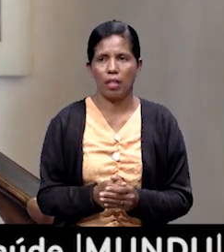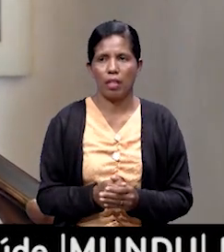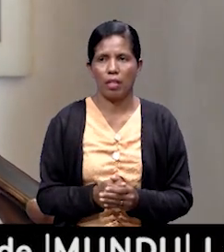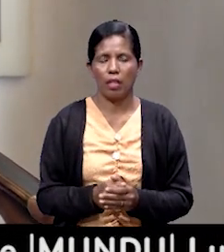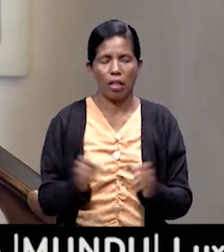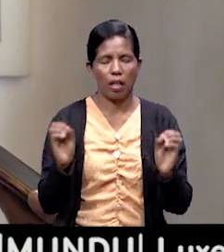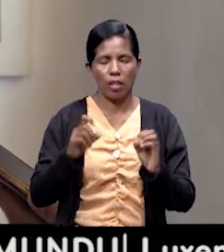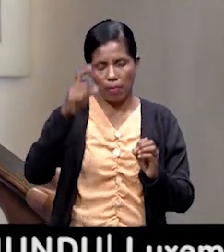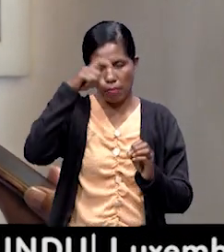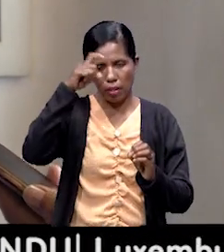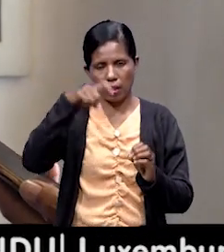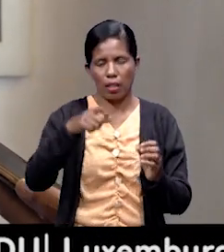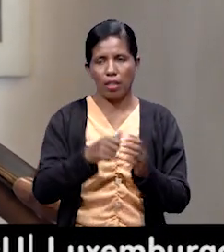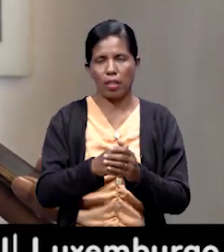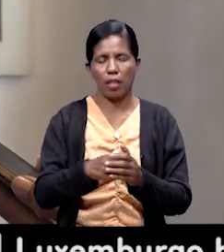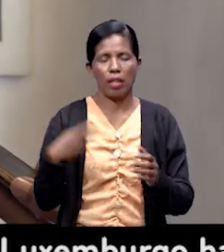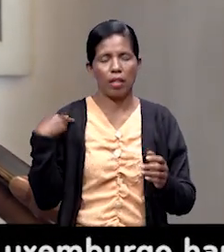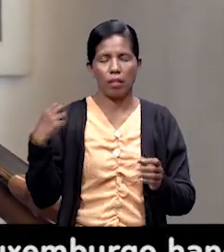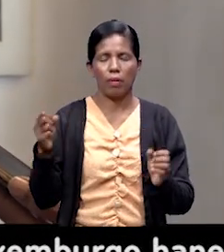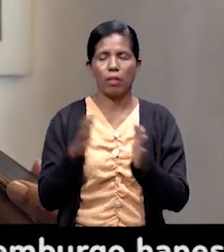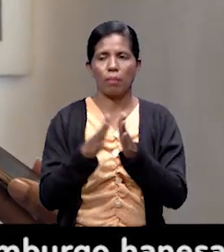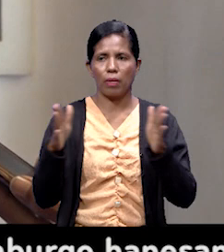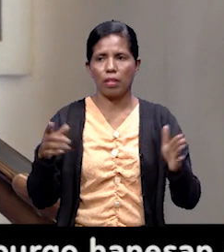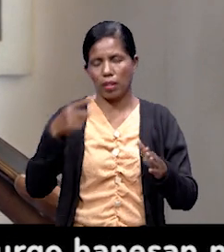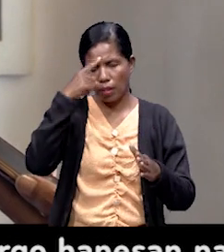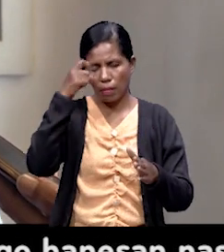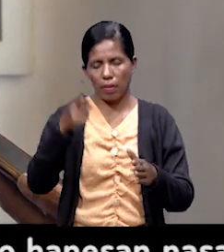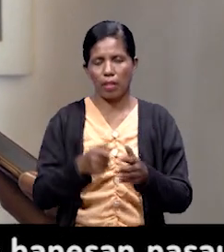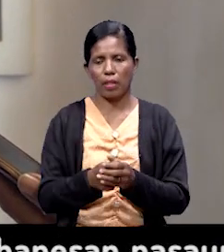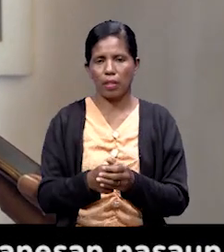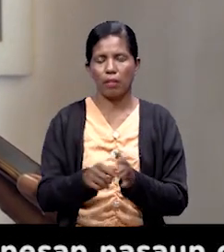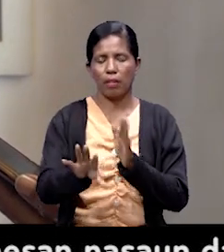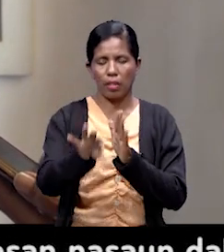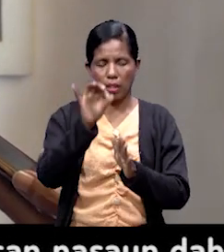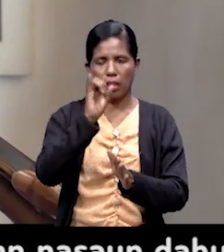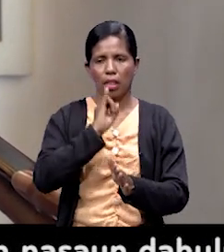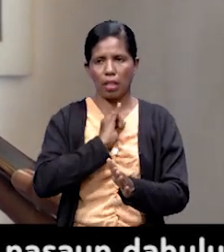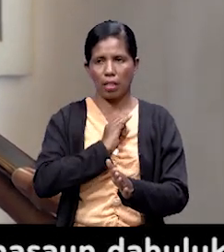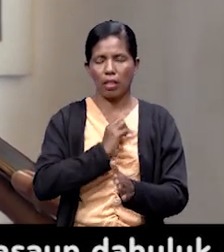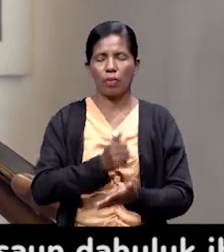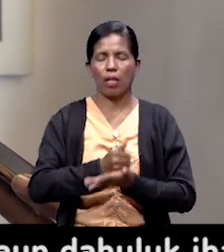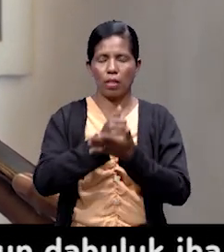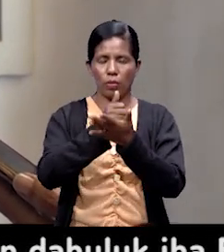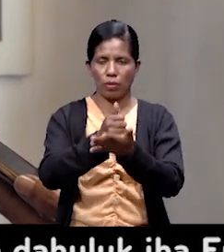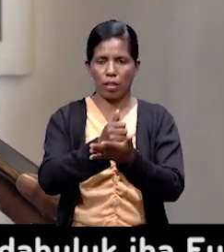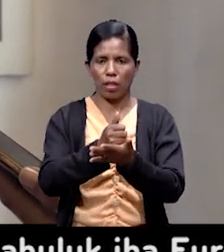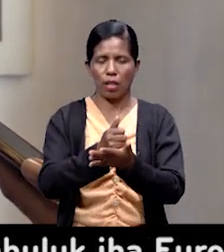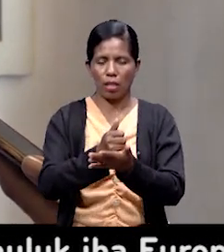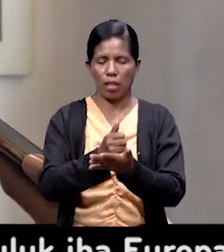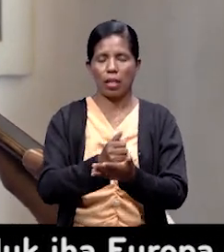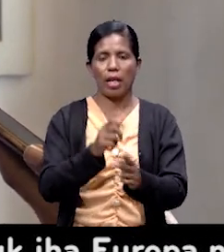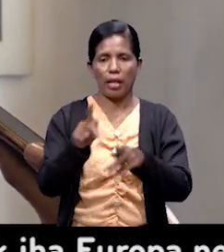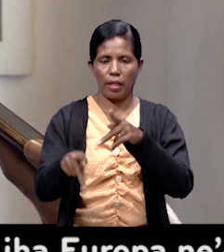matenek laiha poder bo maybe tamba de nyehili hau atu servi ninia e